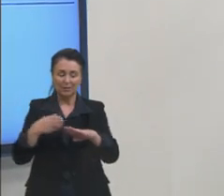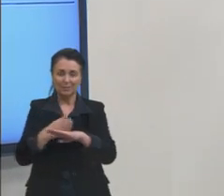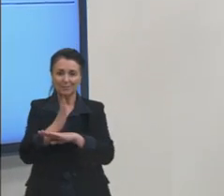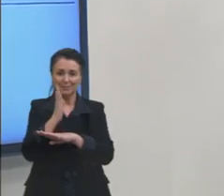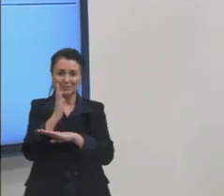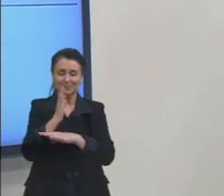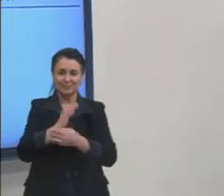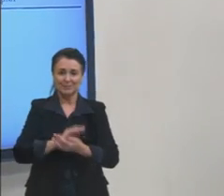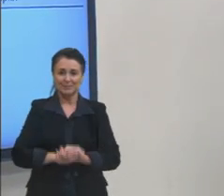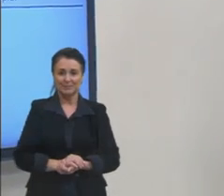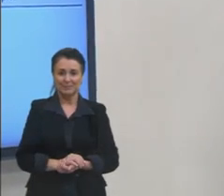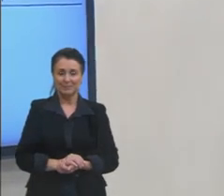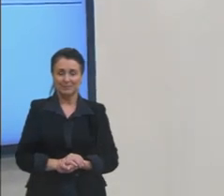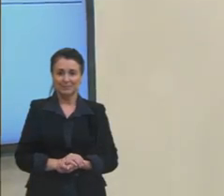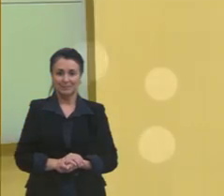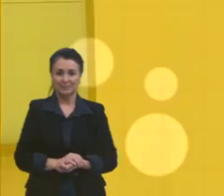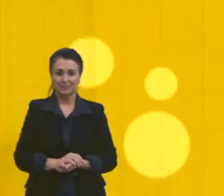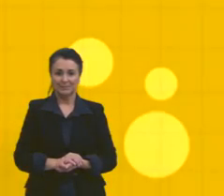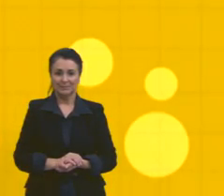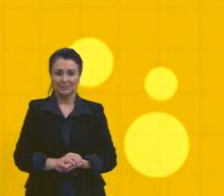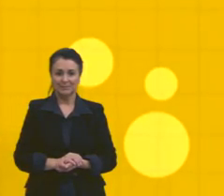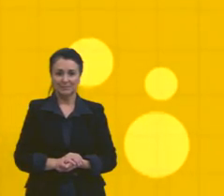passar a gurizada E aí